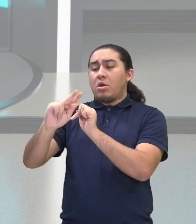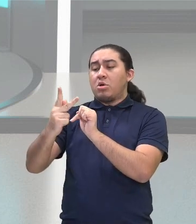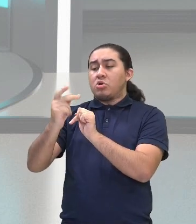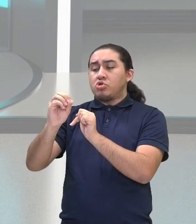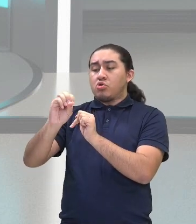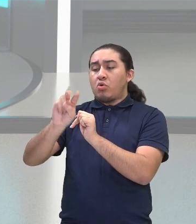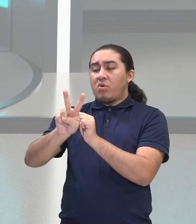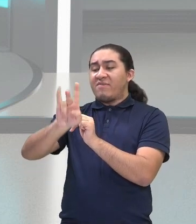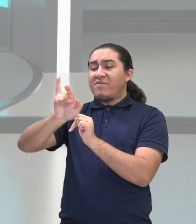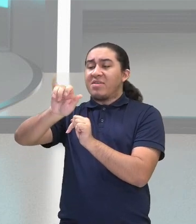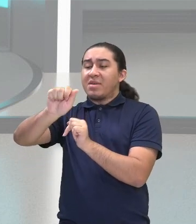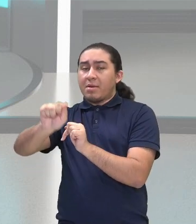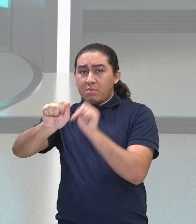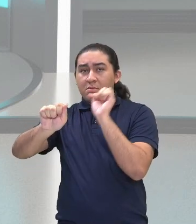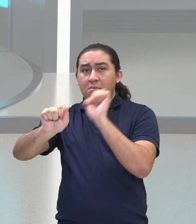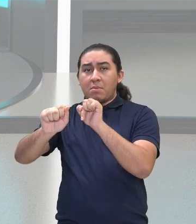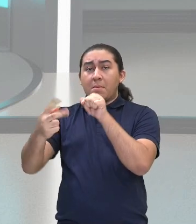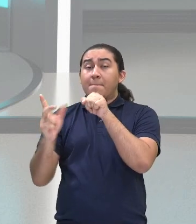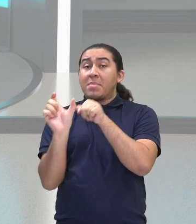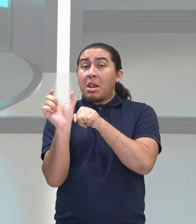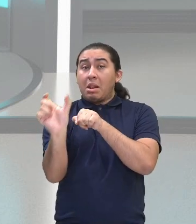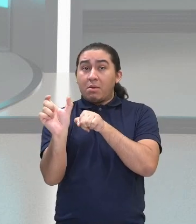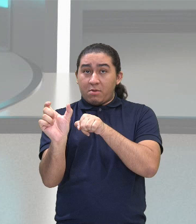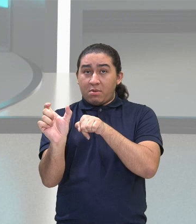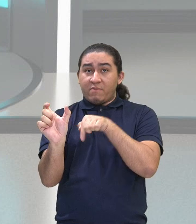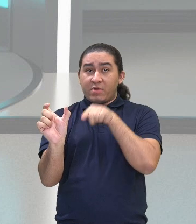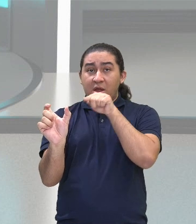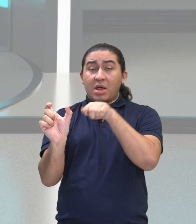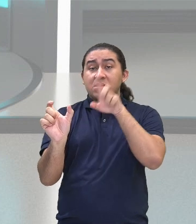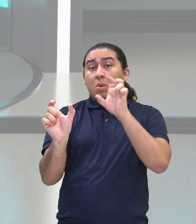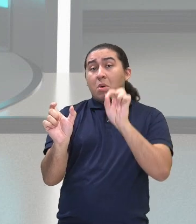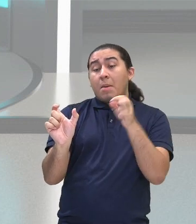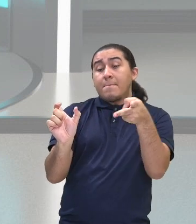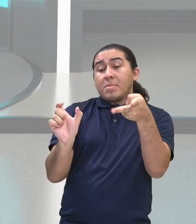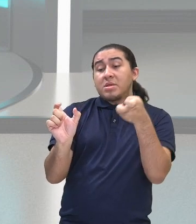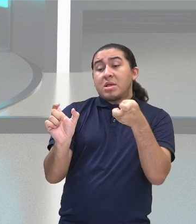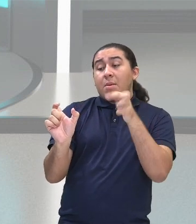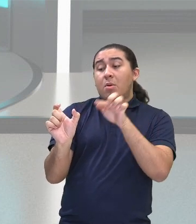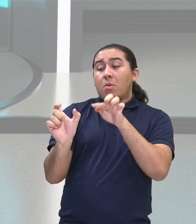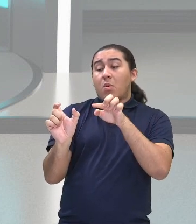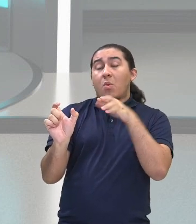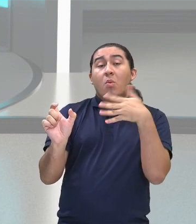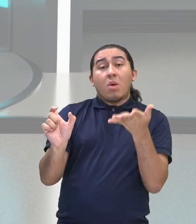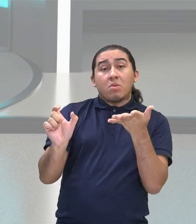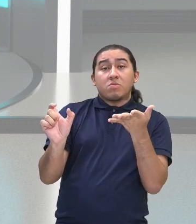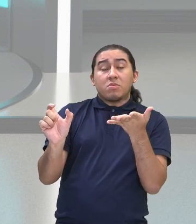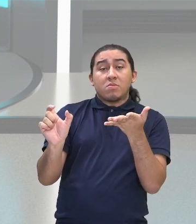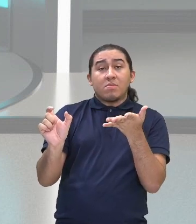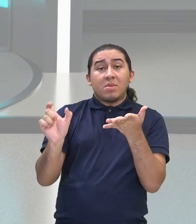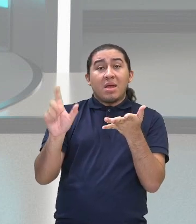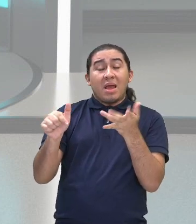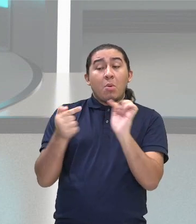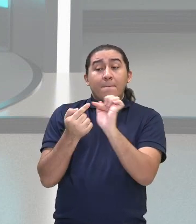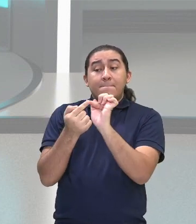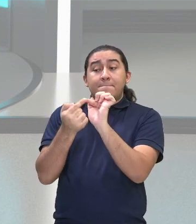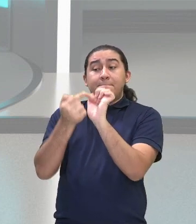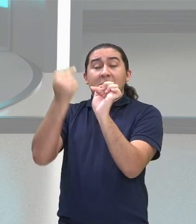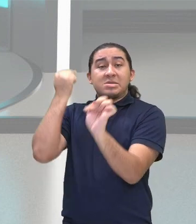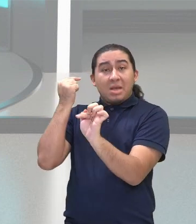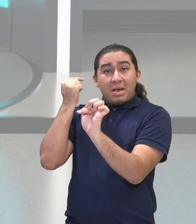em Manaus quando eu saí de casa. Então você percebe que a ação começou e não terminou.